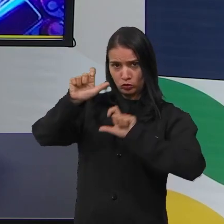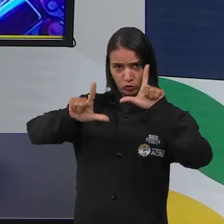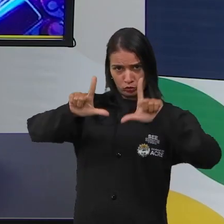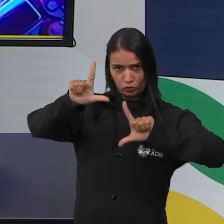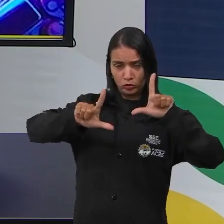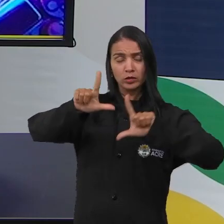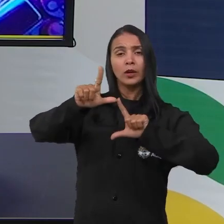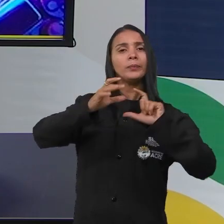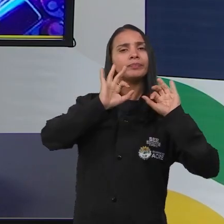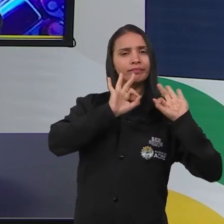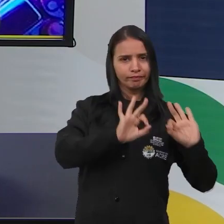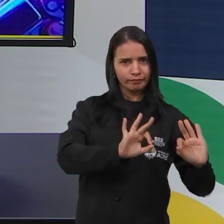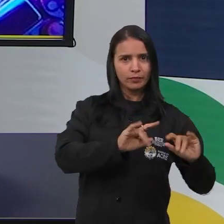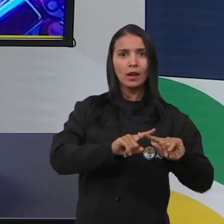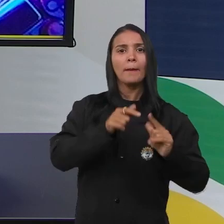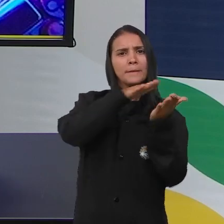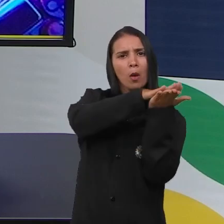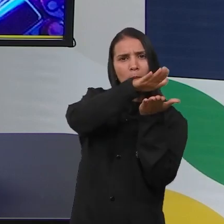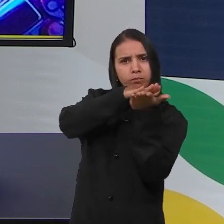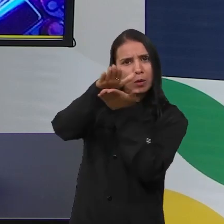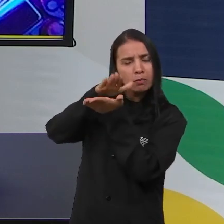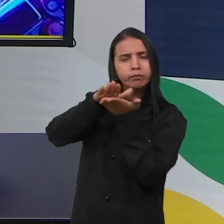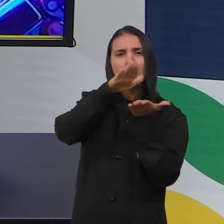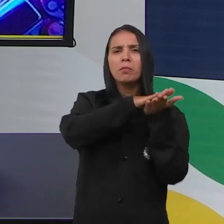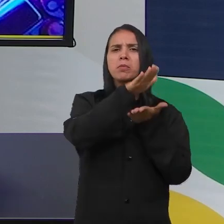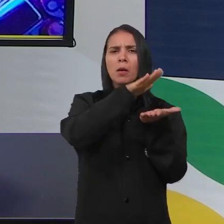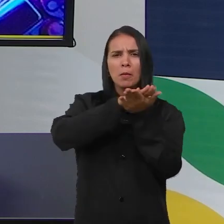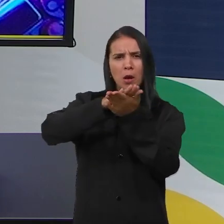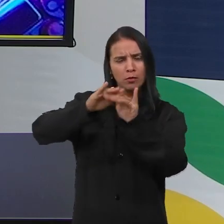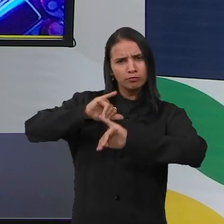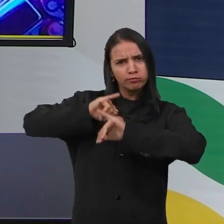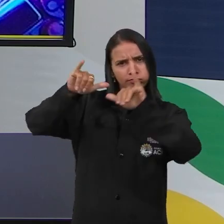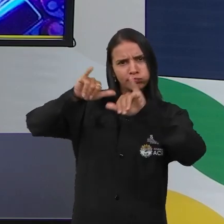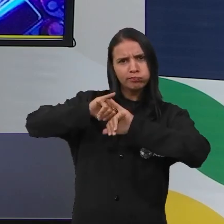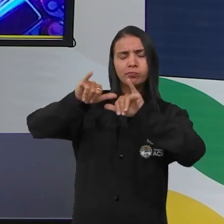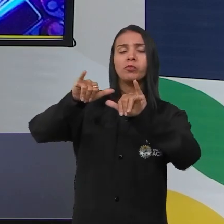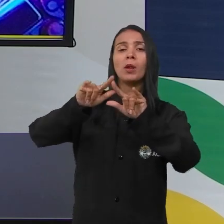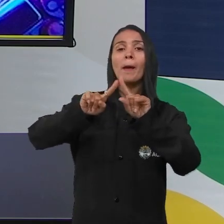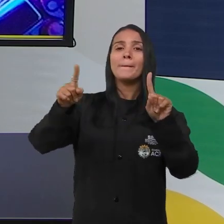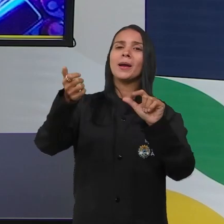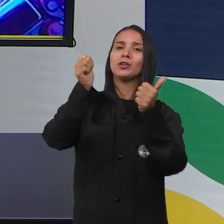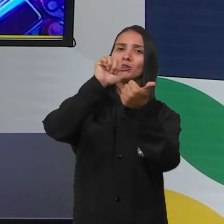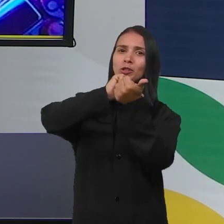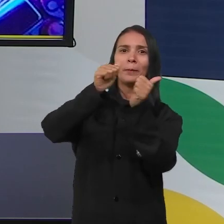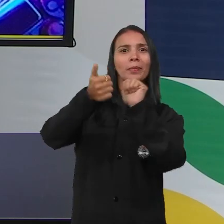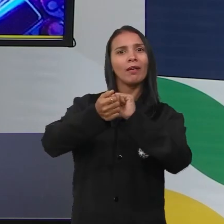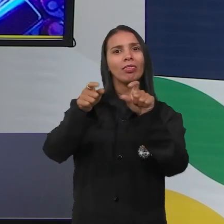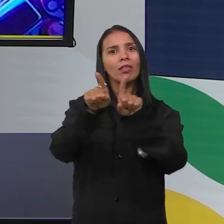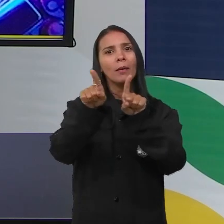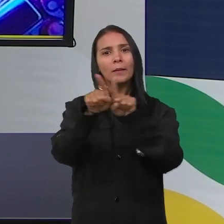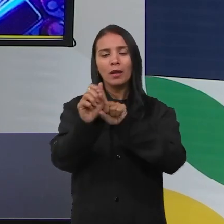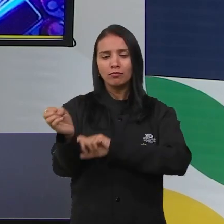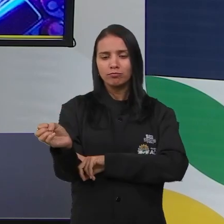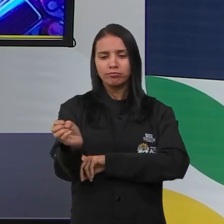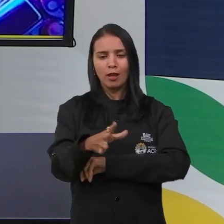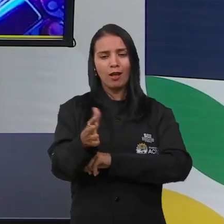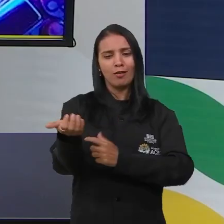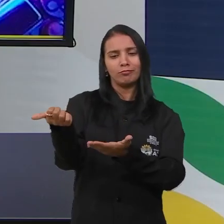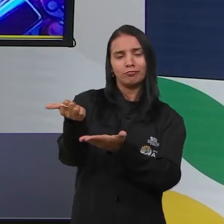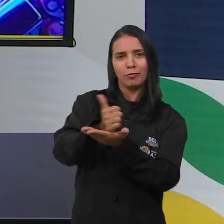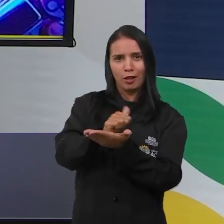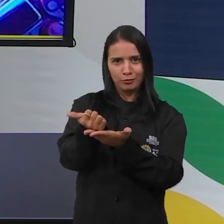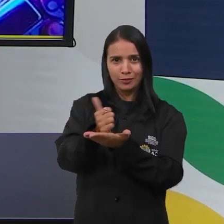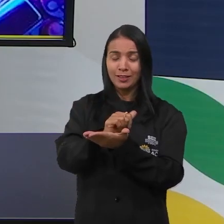as notícias impressas, tem as notícias divulgadas, as mídias, e isso na configuração do game. O jogo, o game vai ser sempre